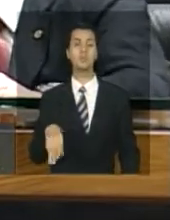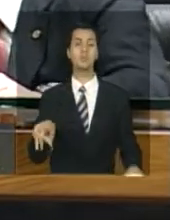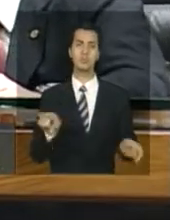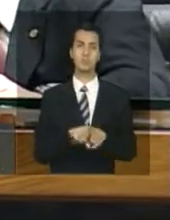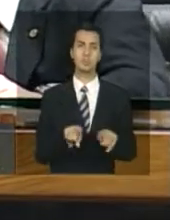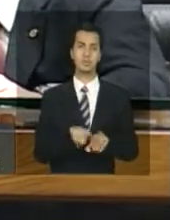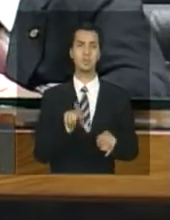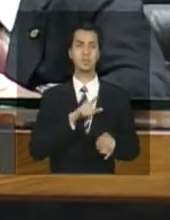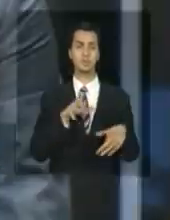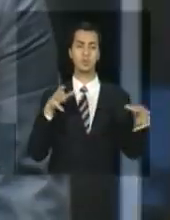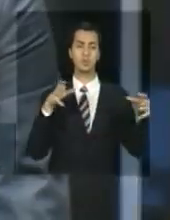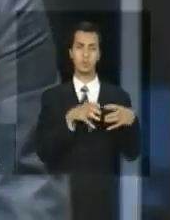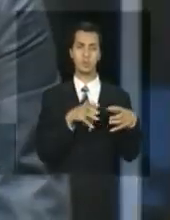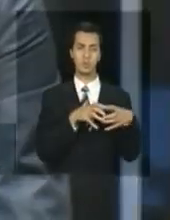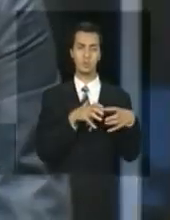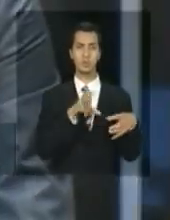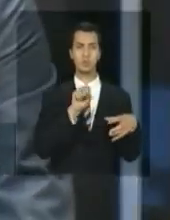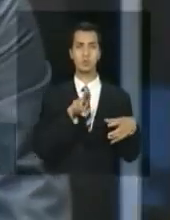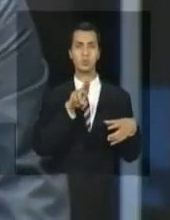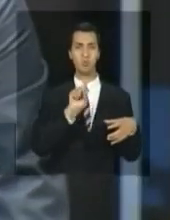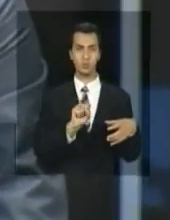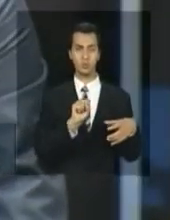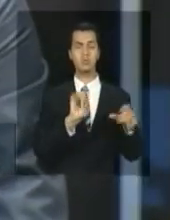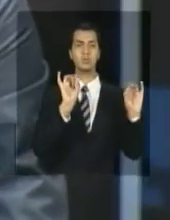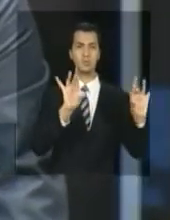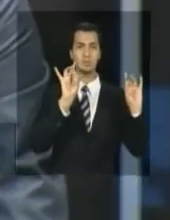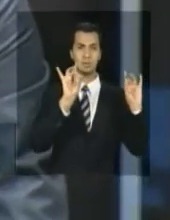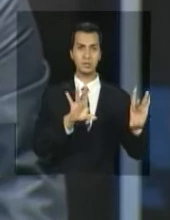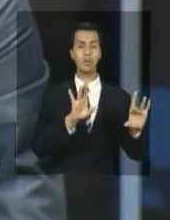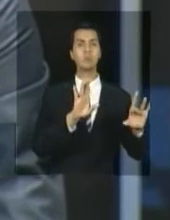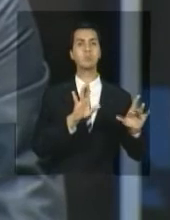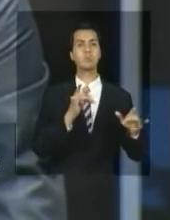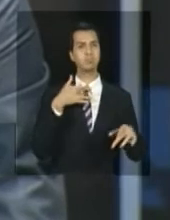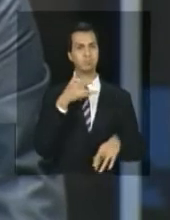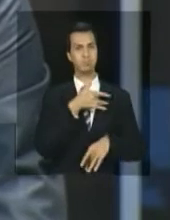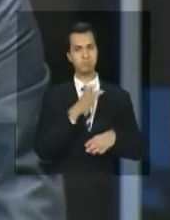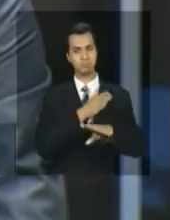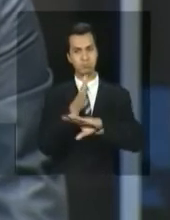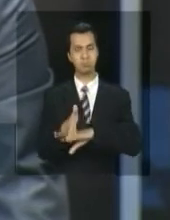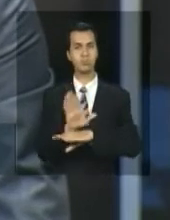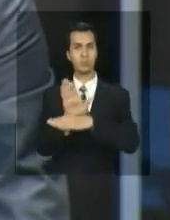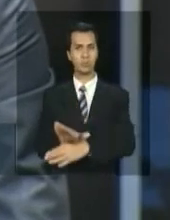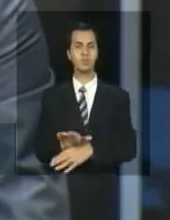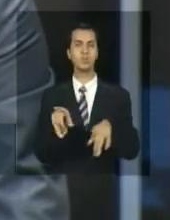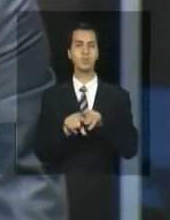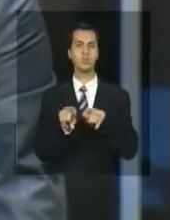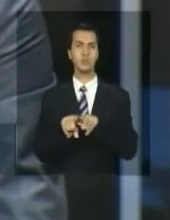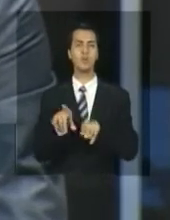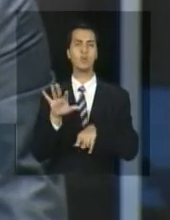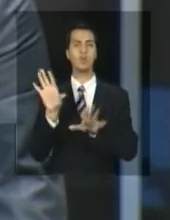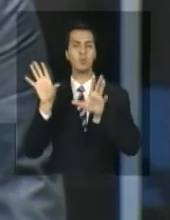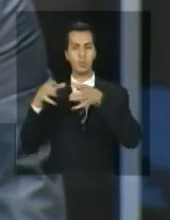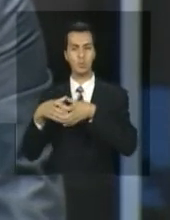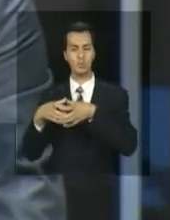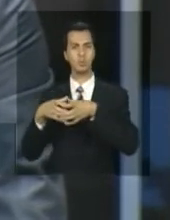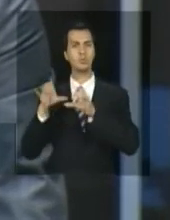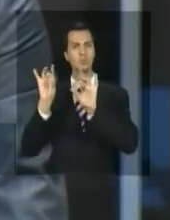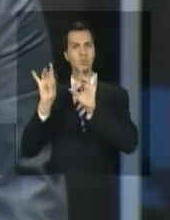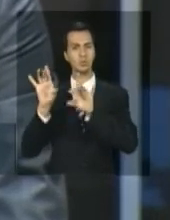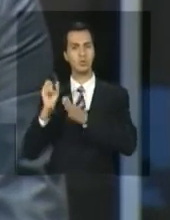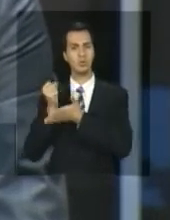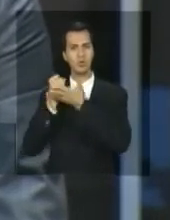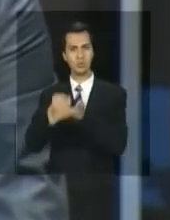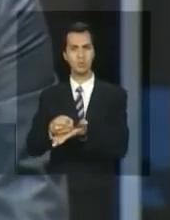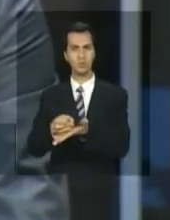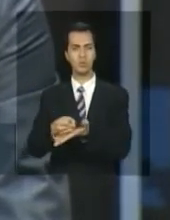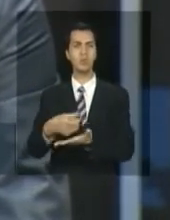de Resgate do SUS e a Força Nacional de Apoio Técnico. Com geólogos